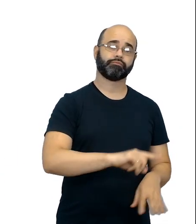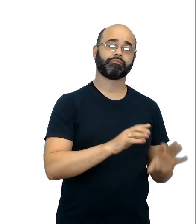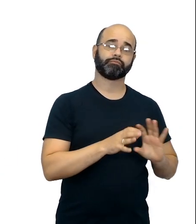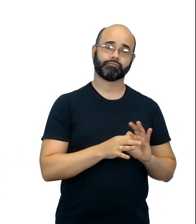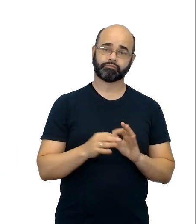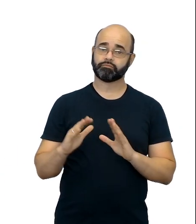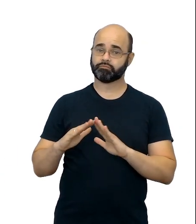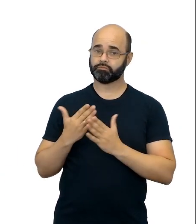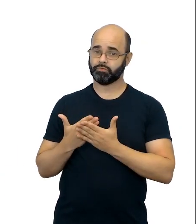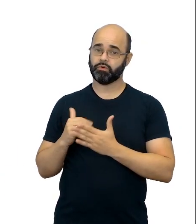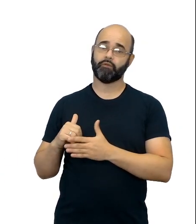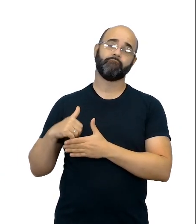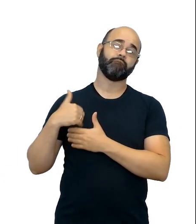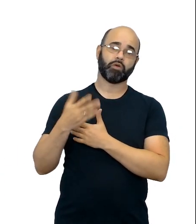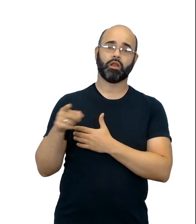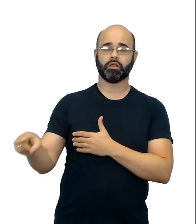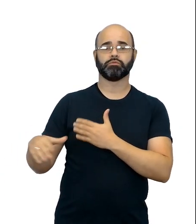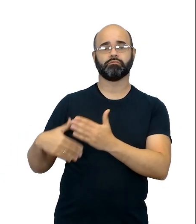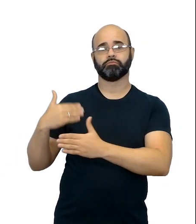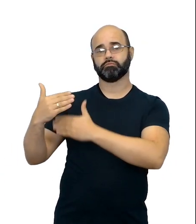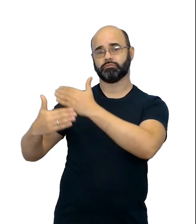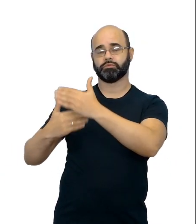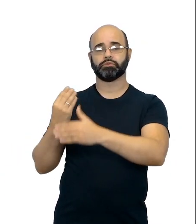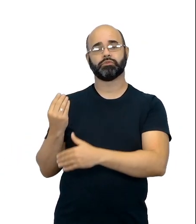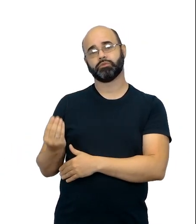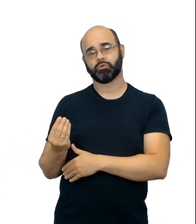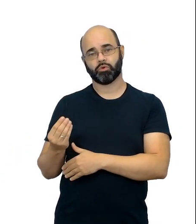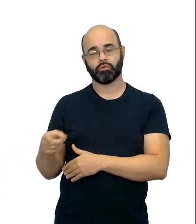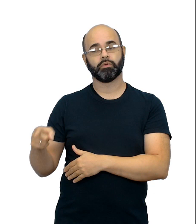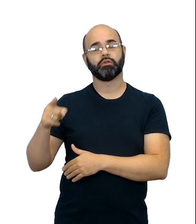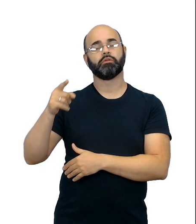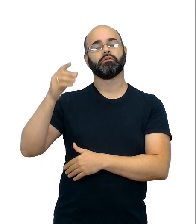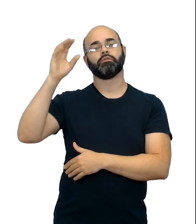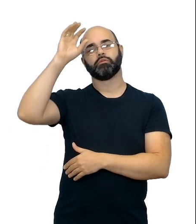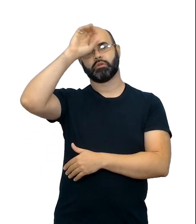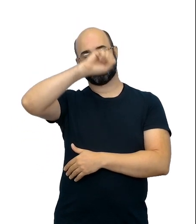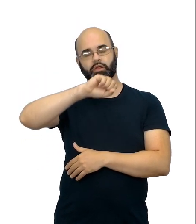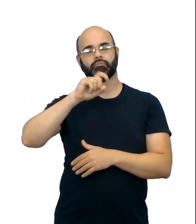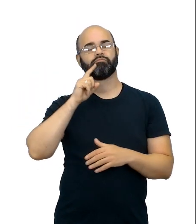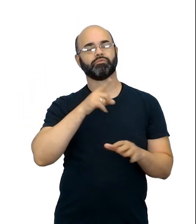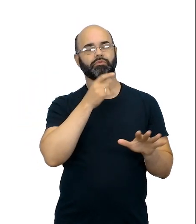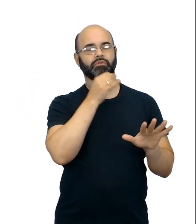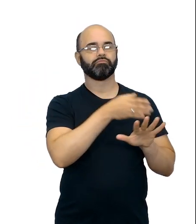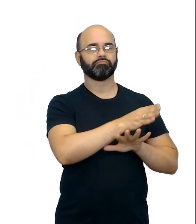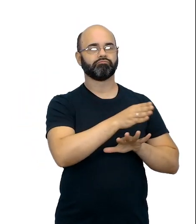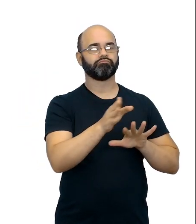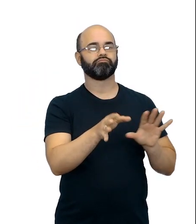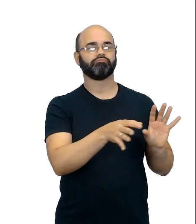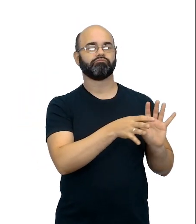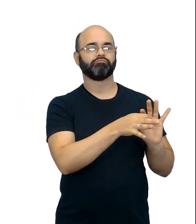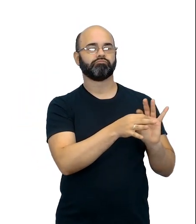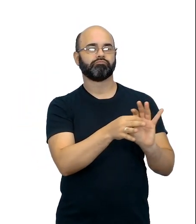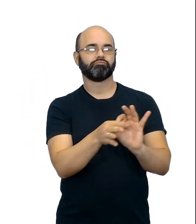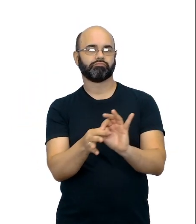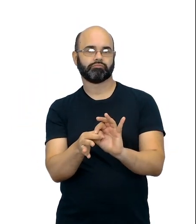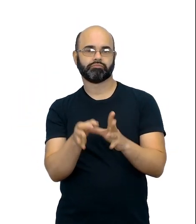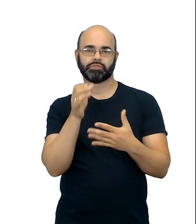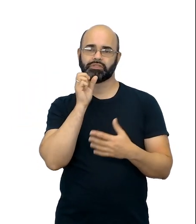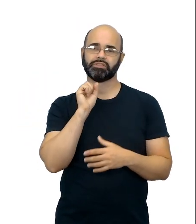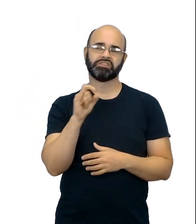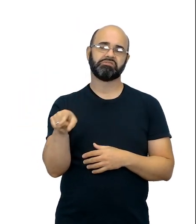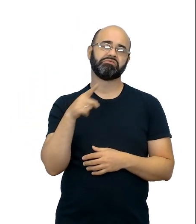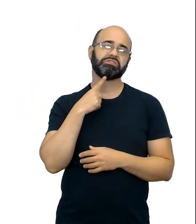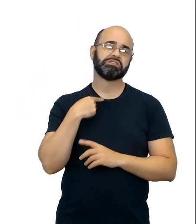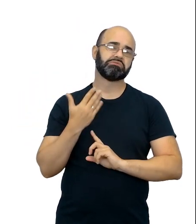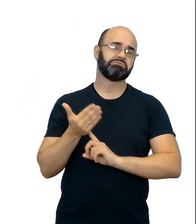aula, como é que eles podem evoluir em outras áreas também, podendo assim seguir carreiras, escolher, né, se é tecnologia ou